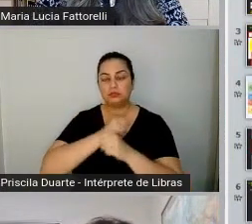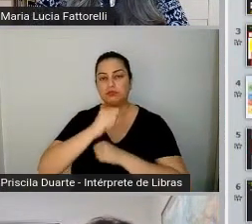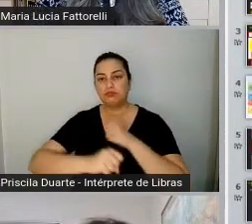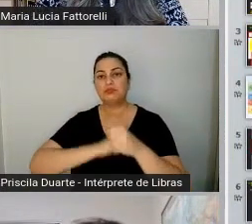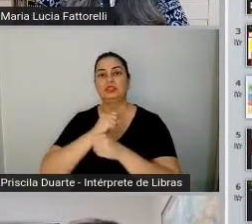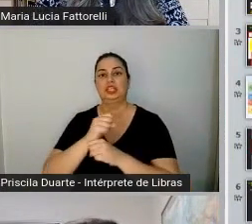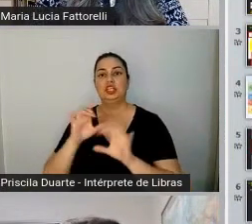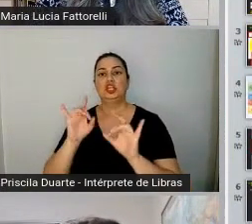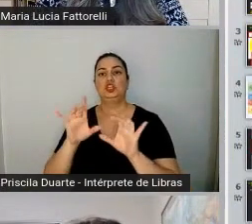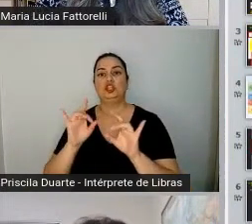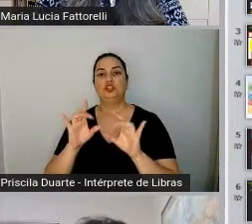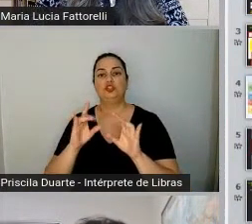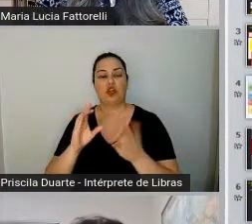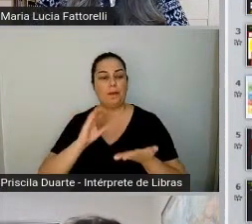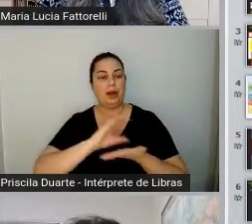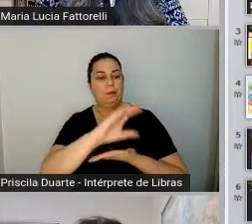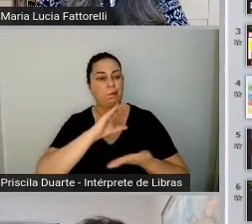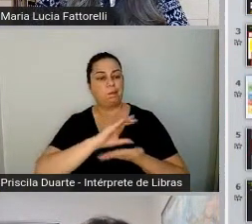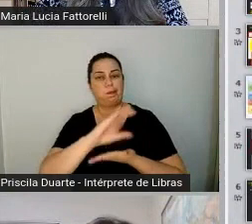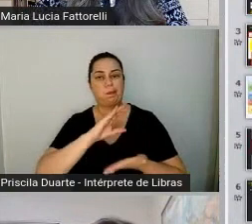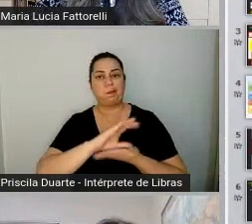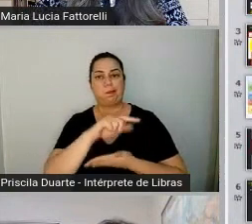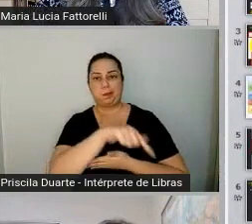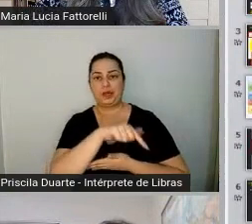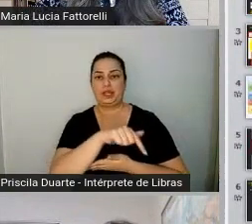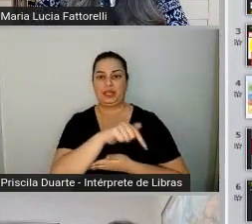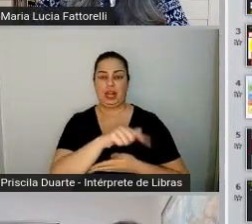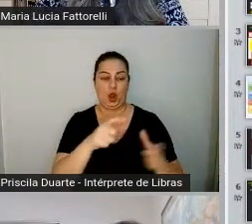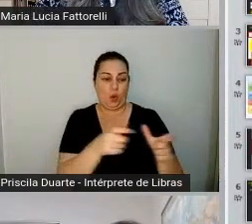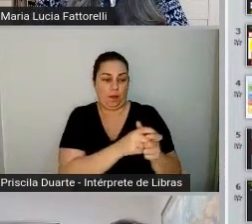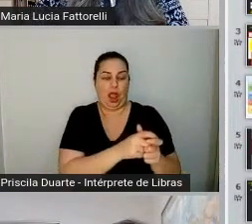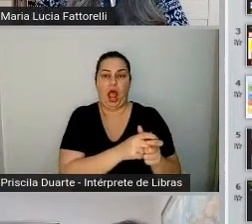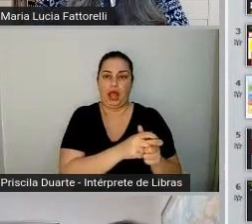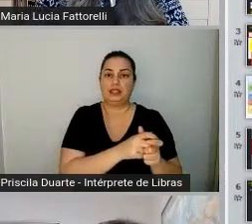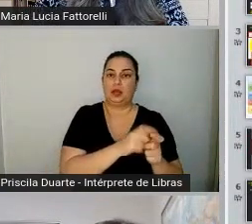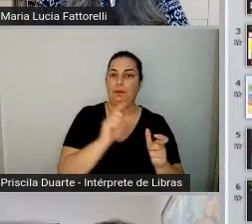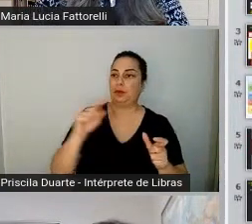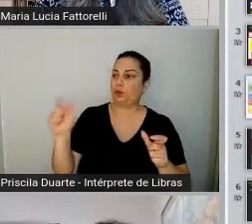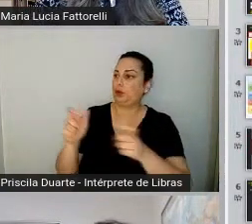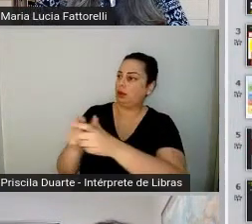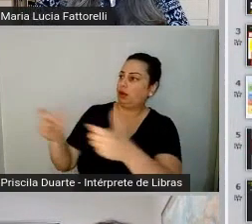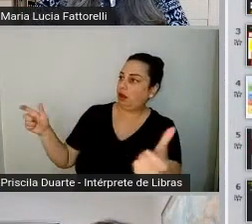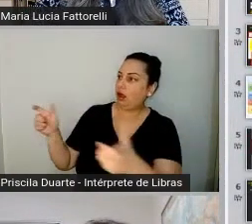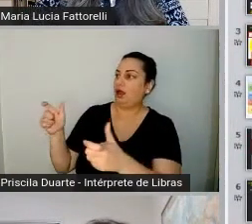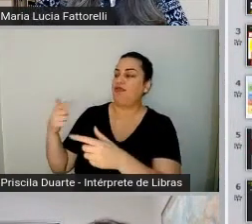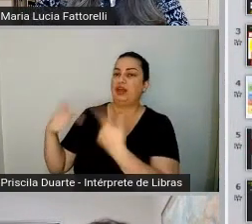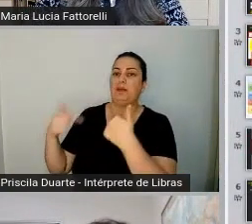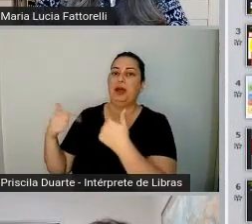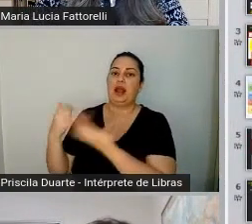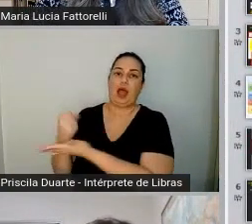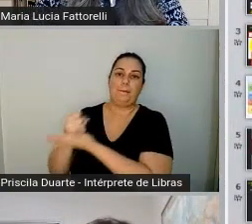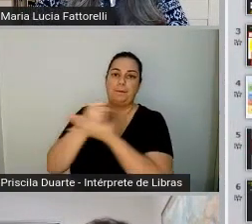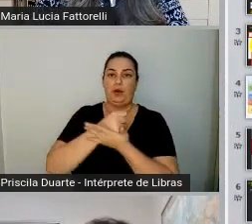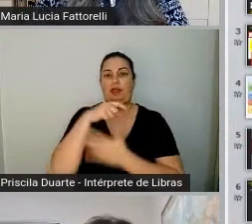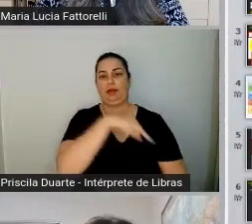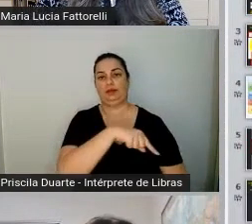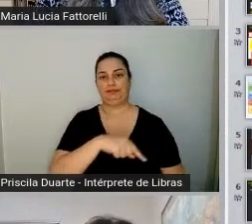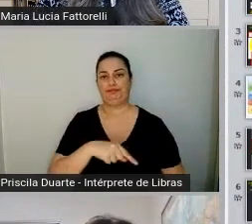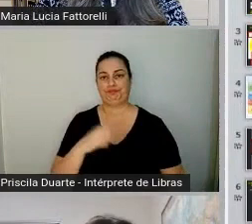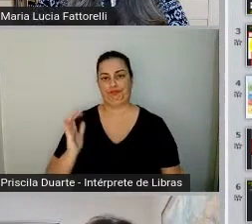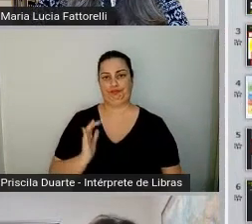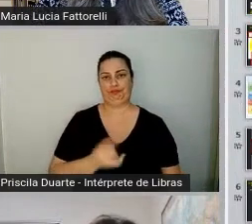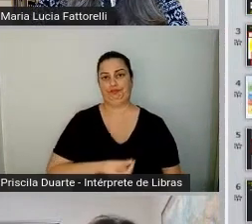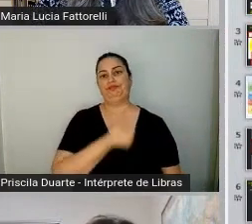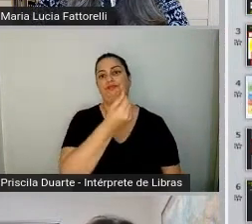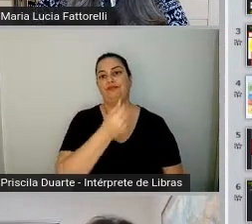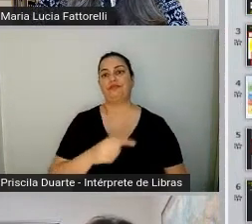de dinheiro e fazer o país trabalhar para eles, né? Então vai por aí. E uma última também, né, aquele famoso